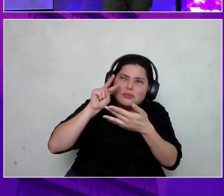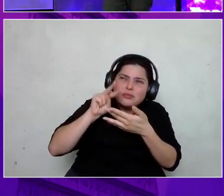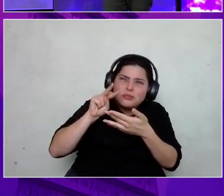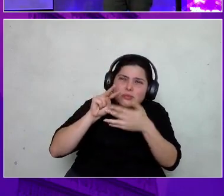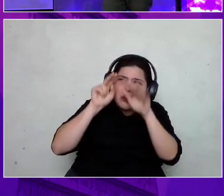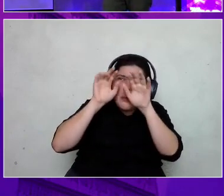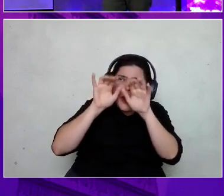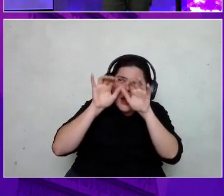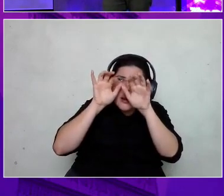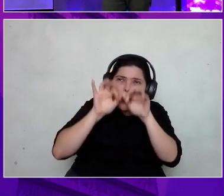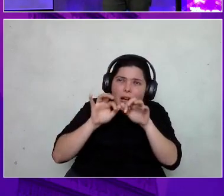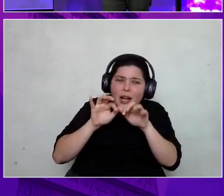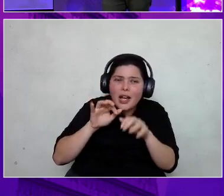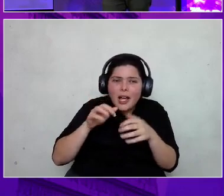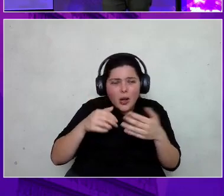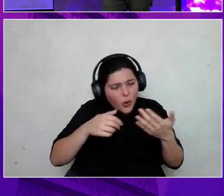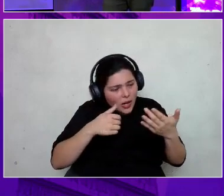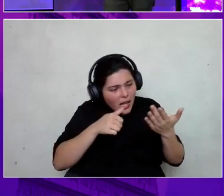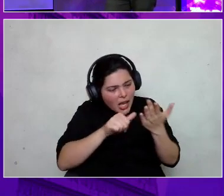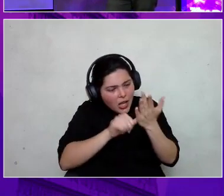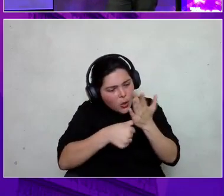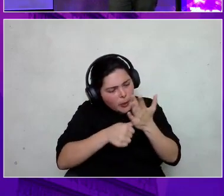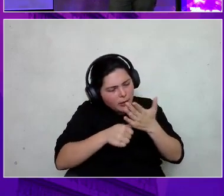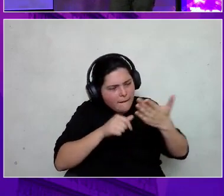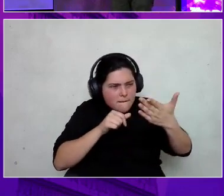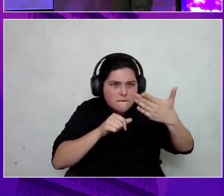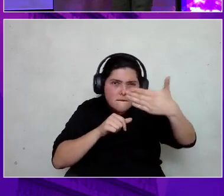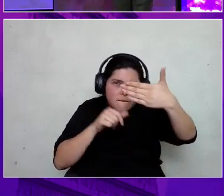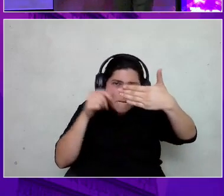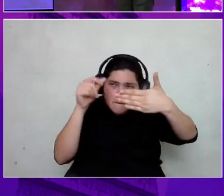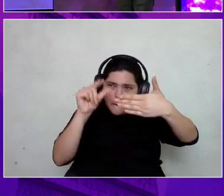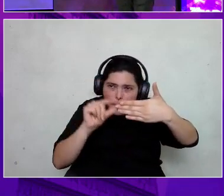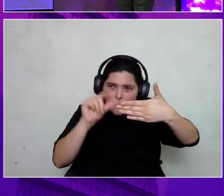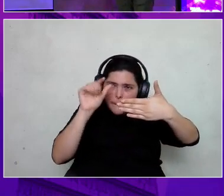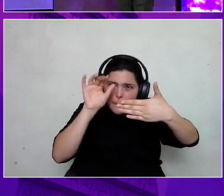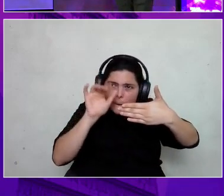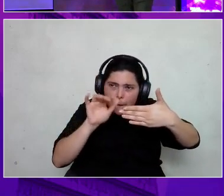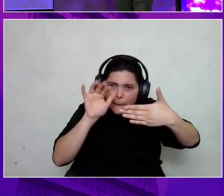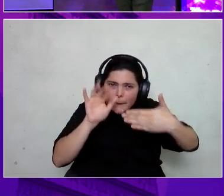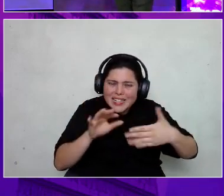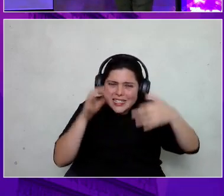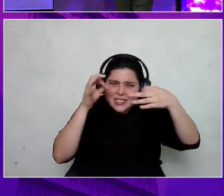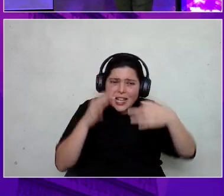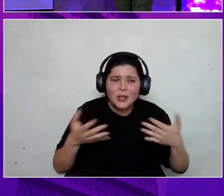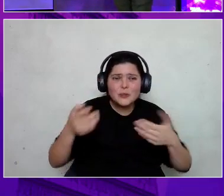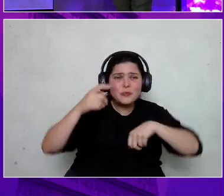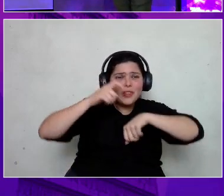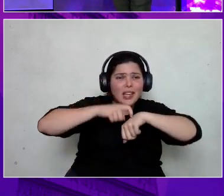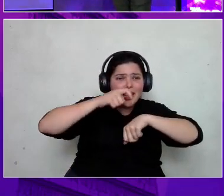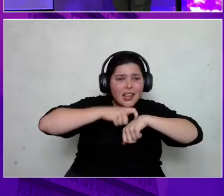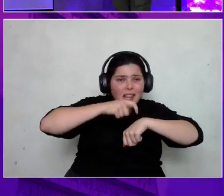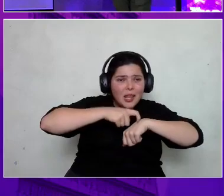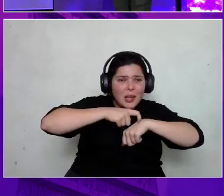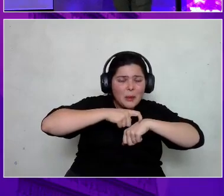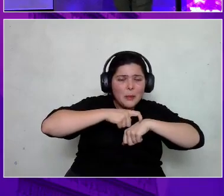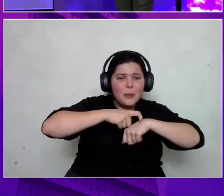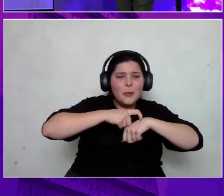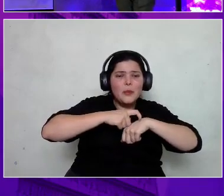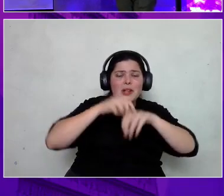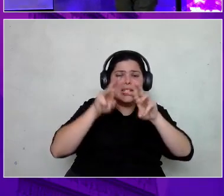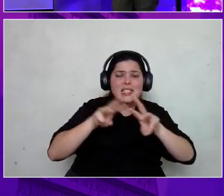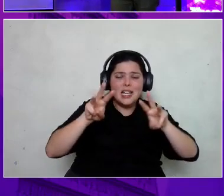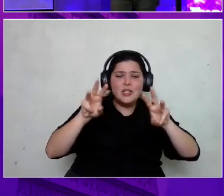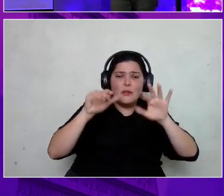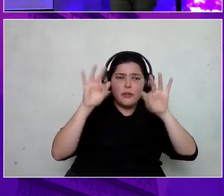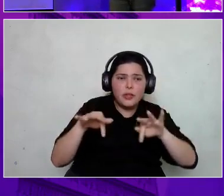assim, olha o RG e fica olhando para a tela para ver se fez certinho. E às vezes o tempo de expiração já era.